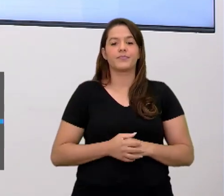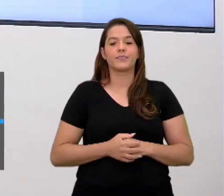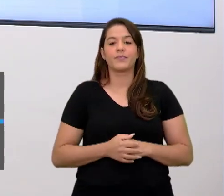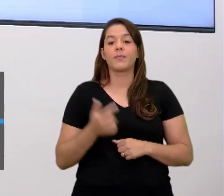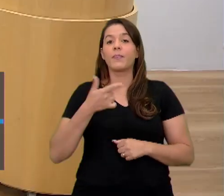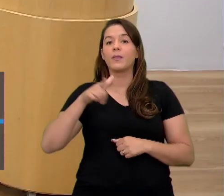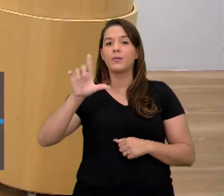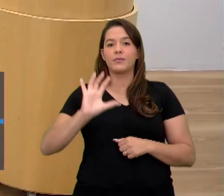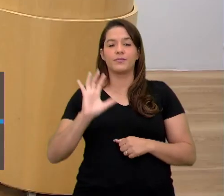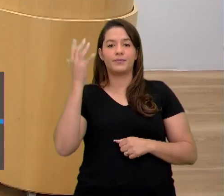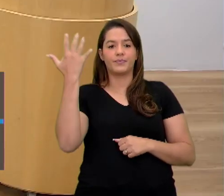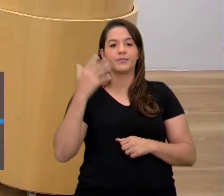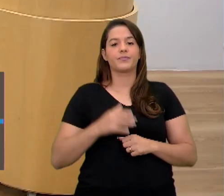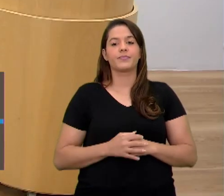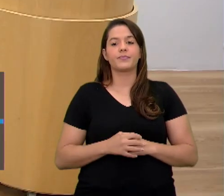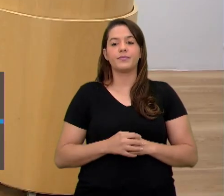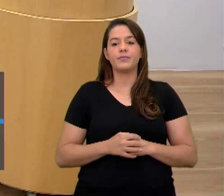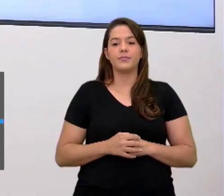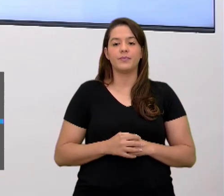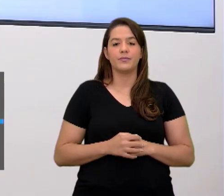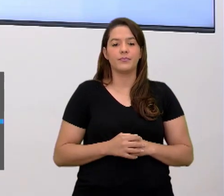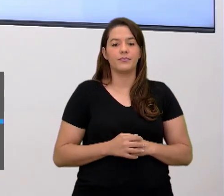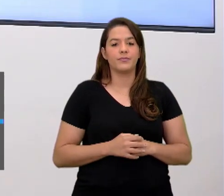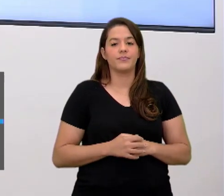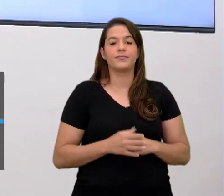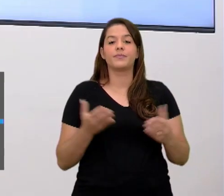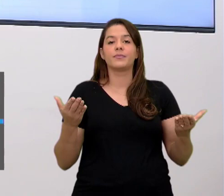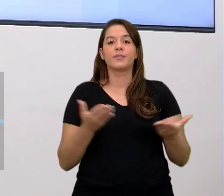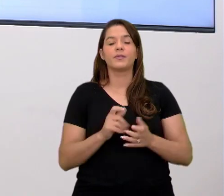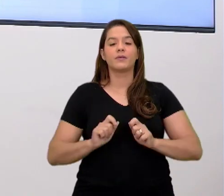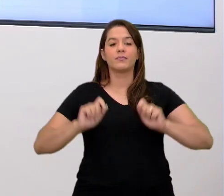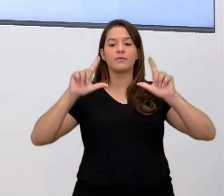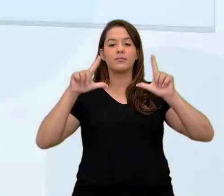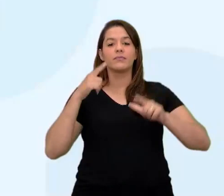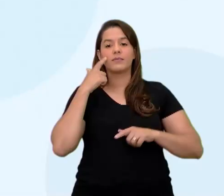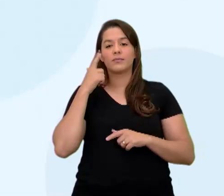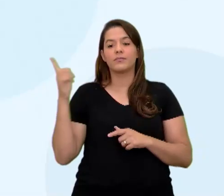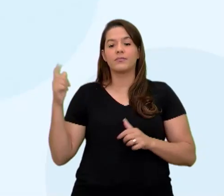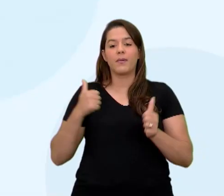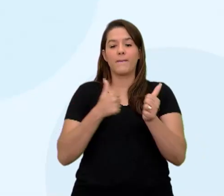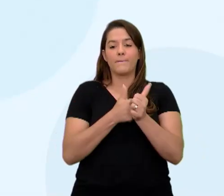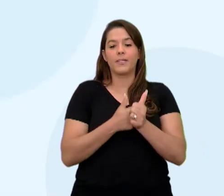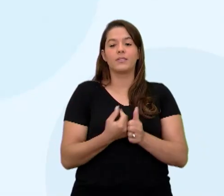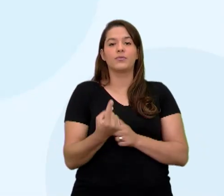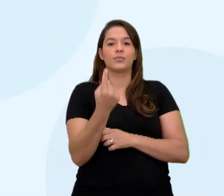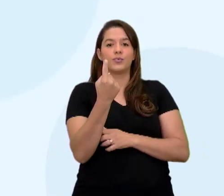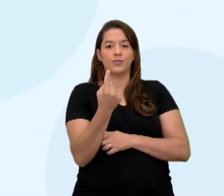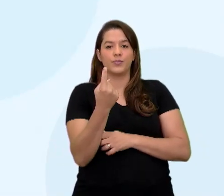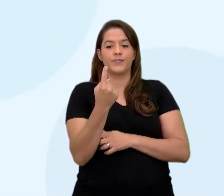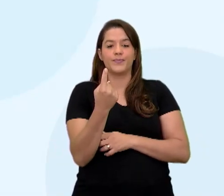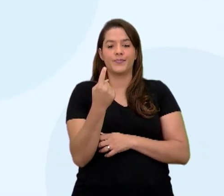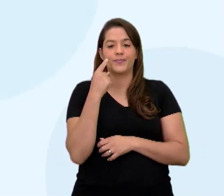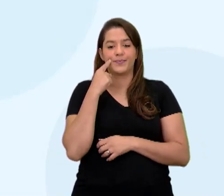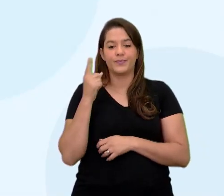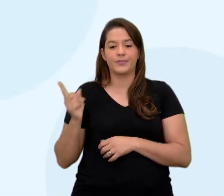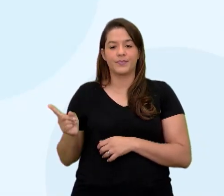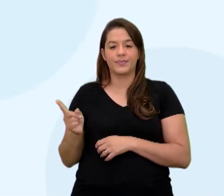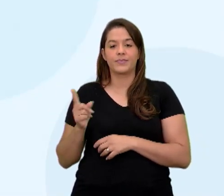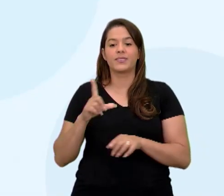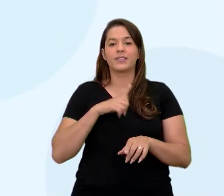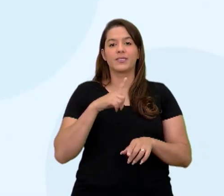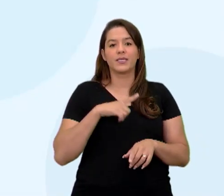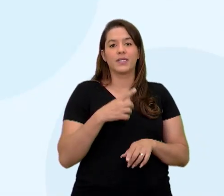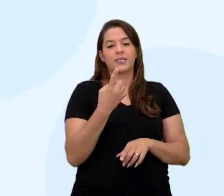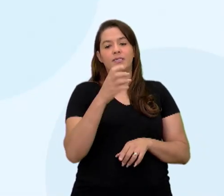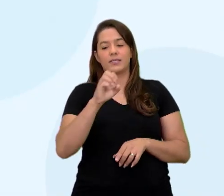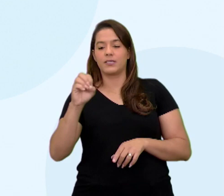outra situação, Ale? Vamos. Ok, então, tá? Então, aí perceba que o índice está bem perto de 1 inteiro. Perceba que está perto aí dos 100%,